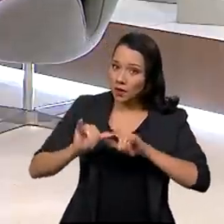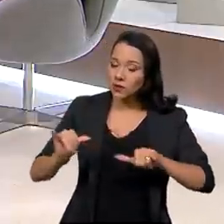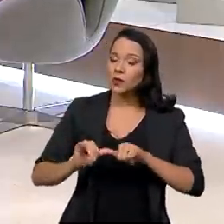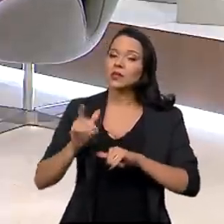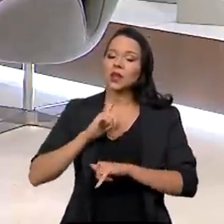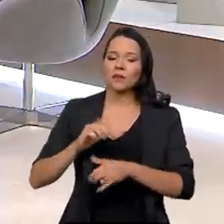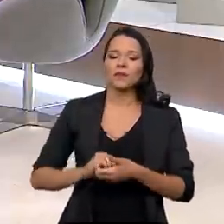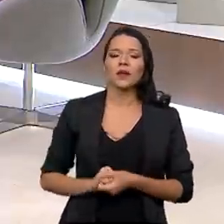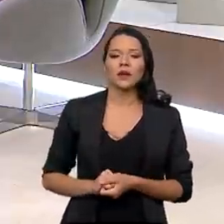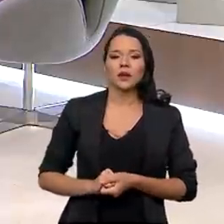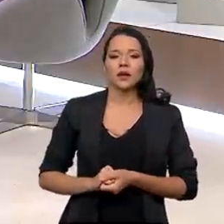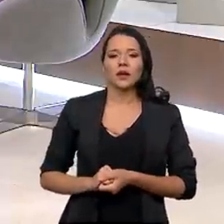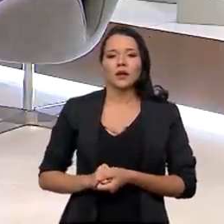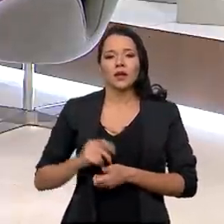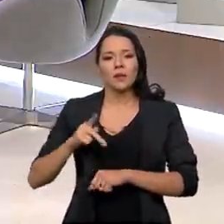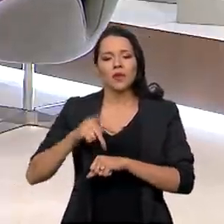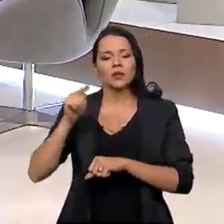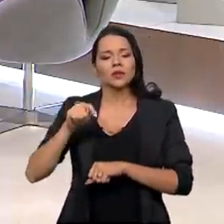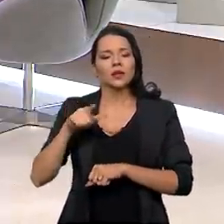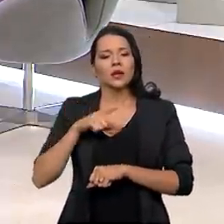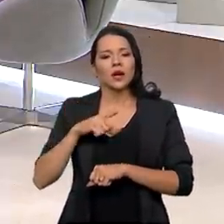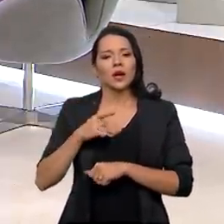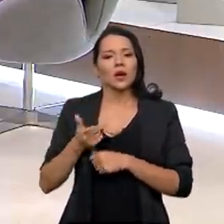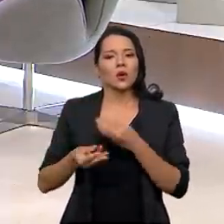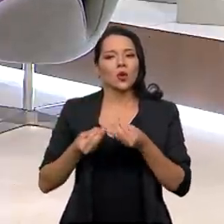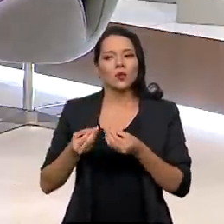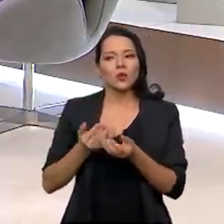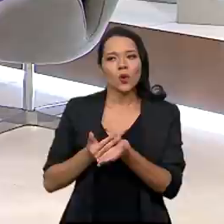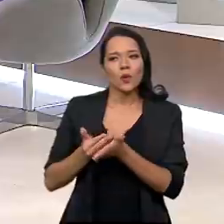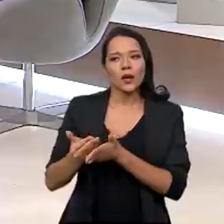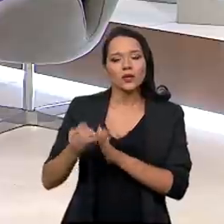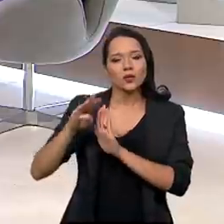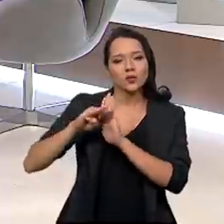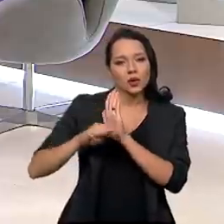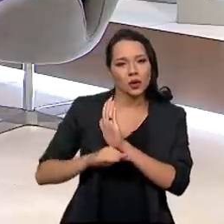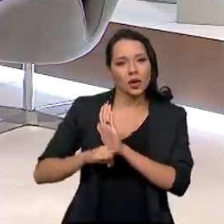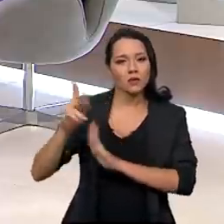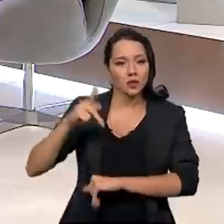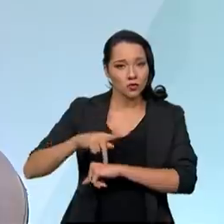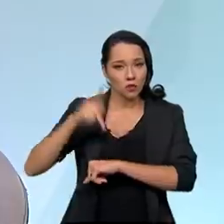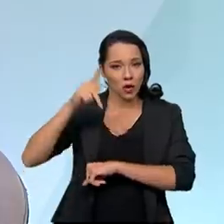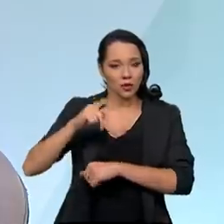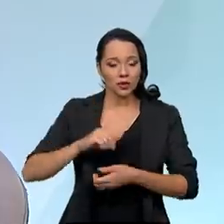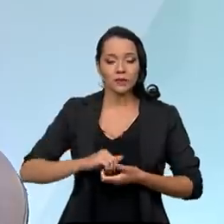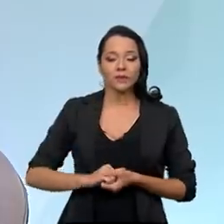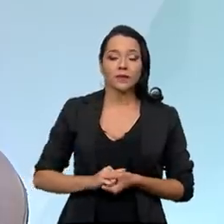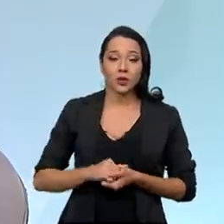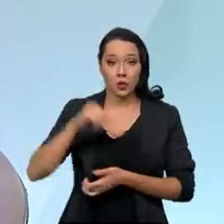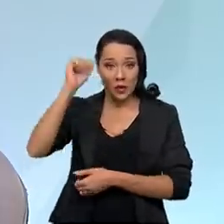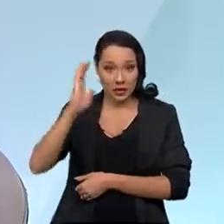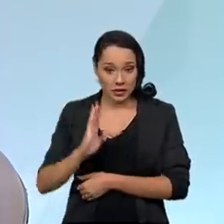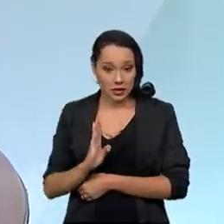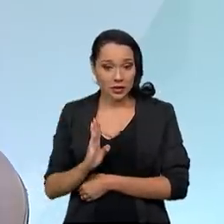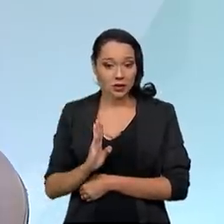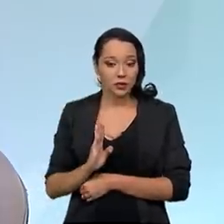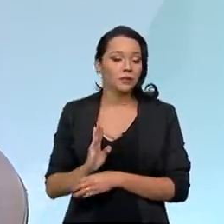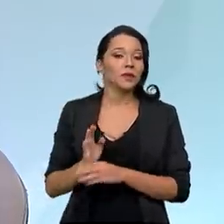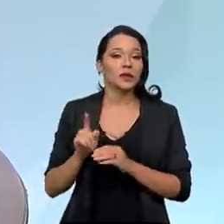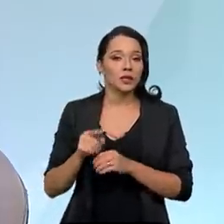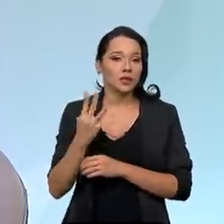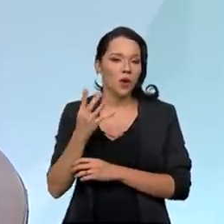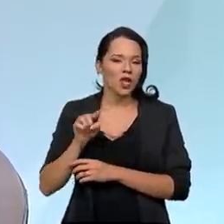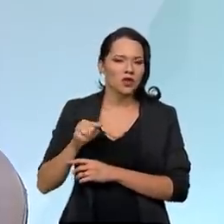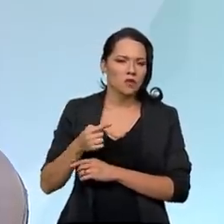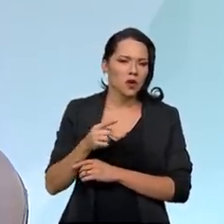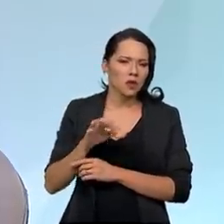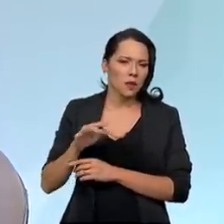que saem como origem dos programas de pós-graduação do Brasil, desses 4 mil